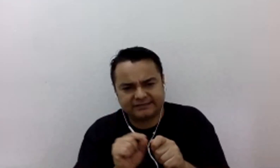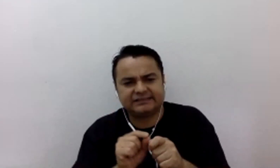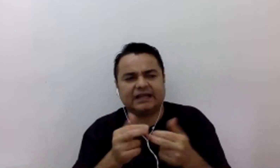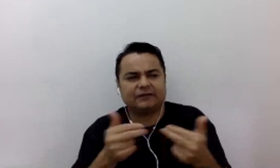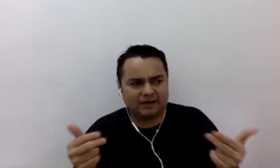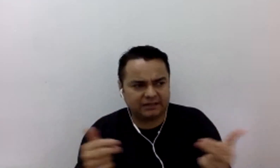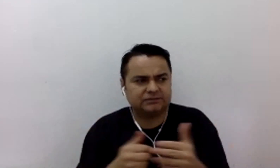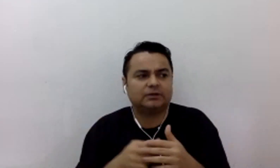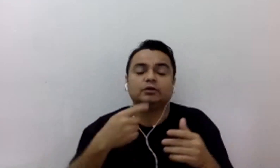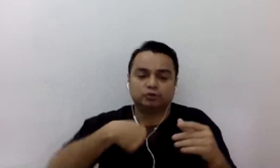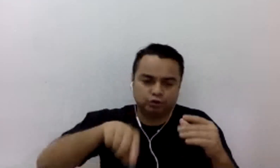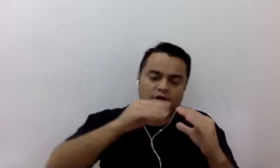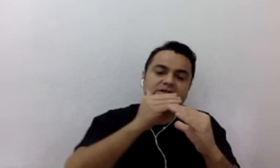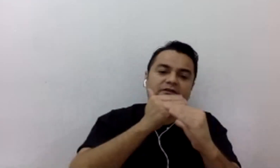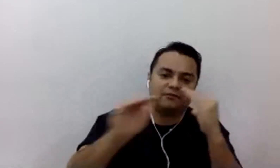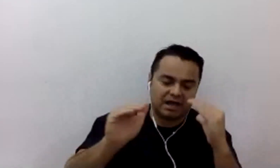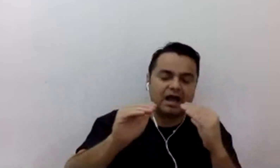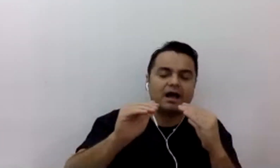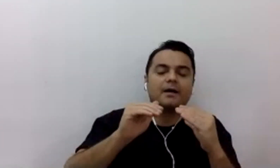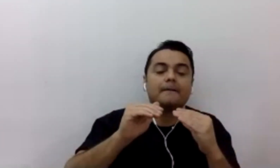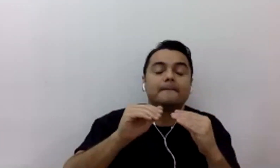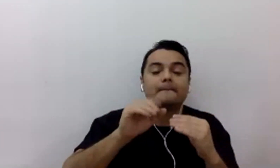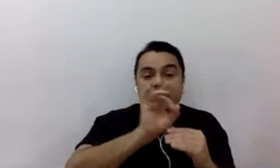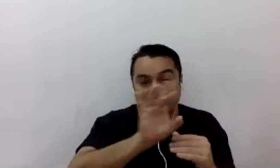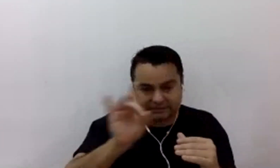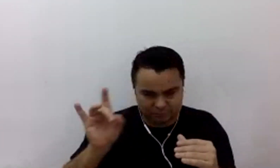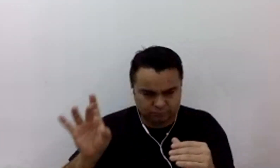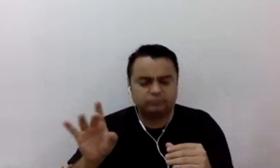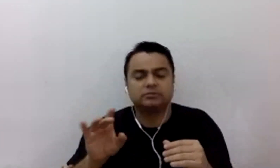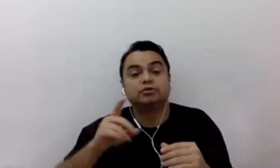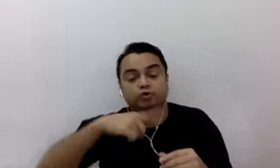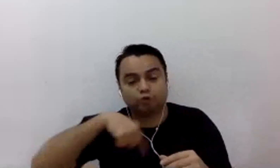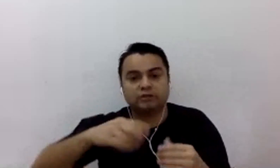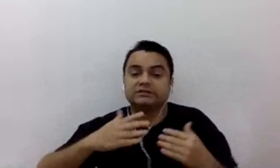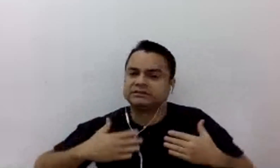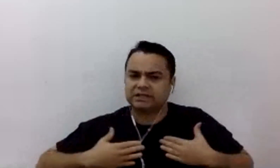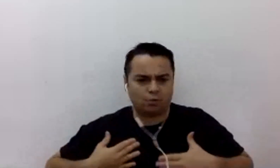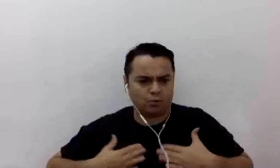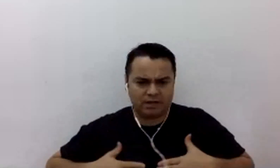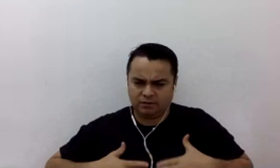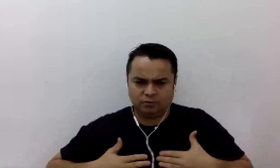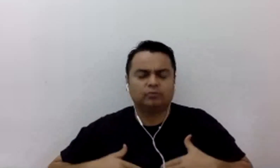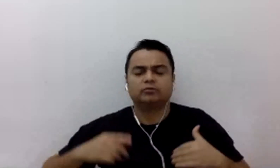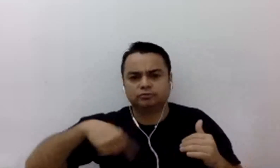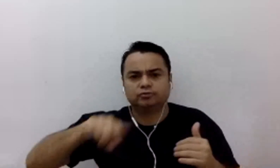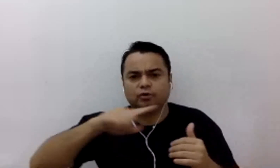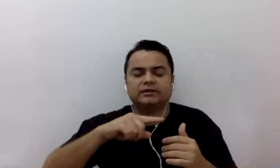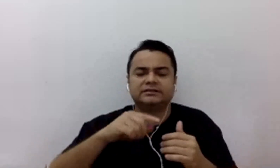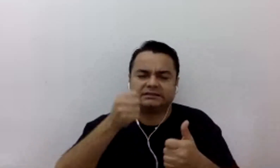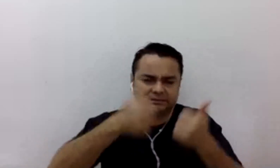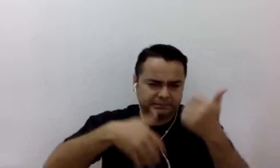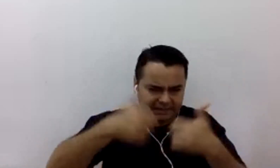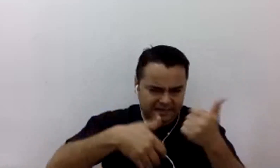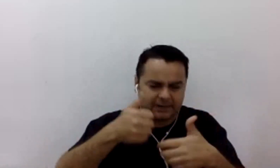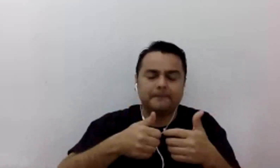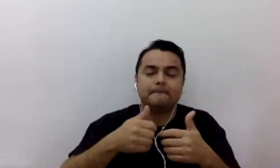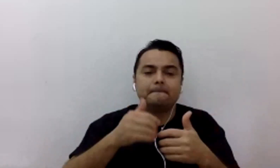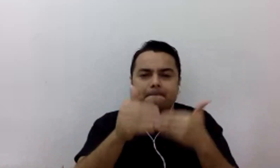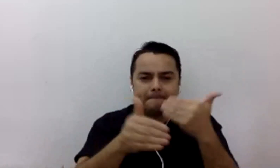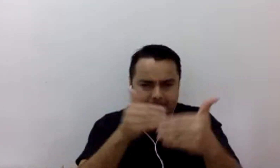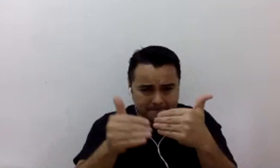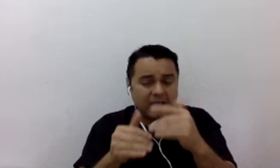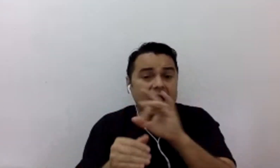gente vai enviar o e-mail para vocês de orientação, então vocês fiquem tranquilos, tá? A gente vai explicar para vocês aí o